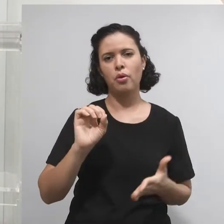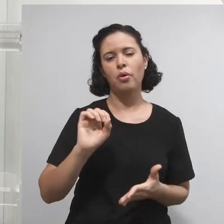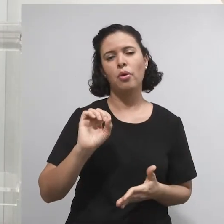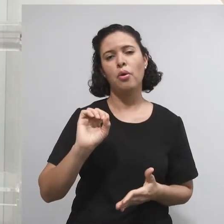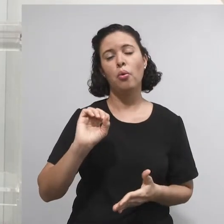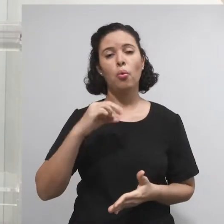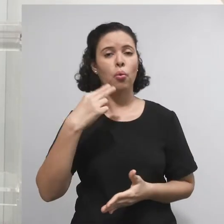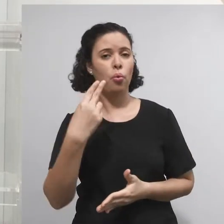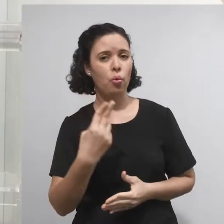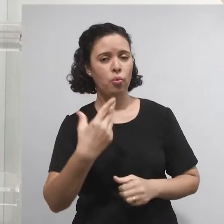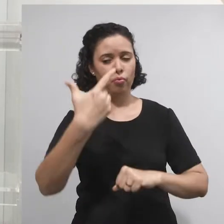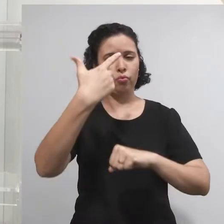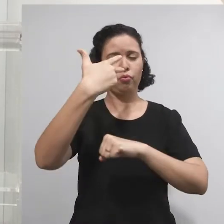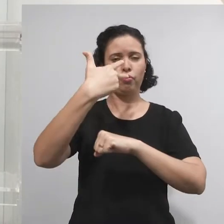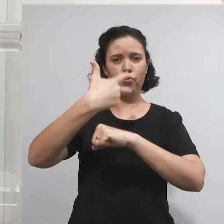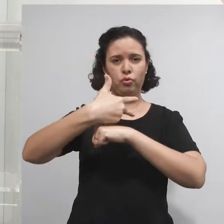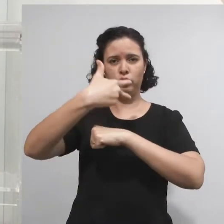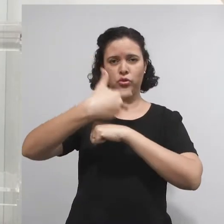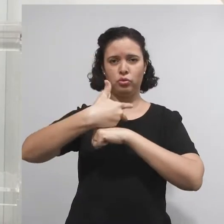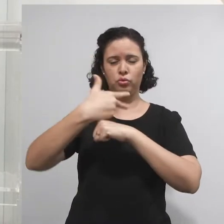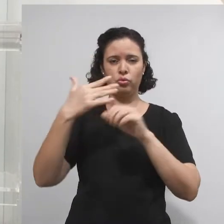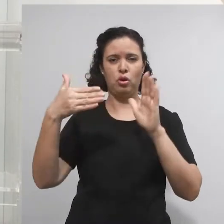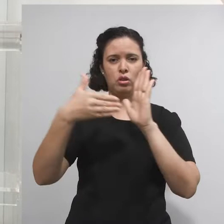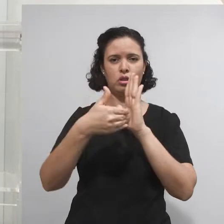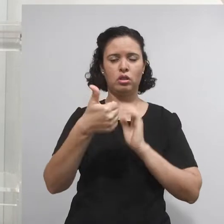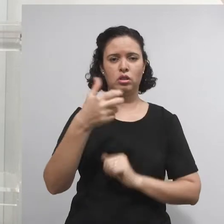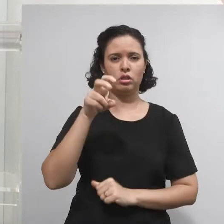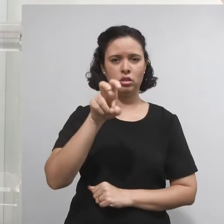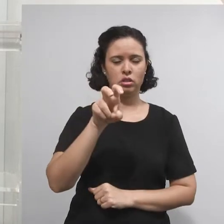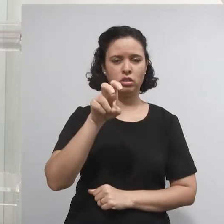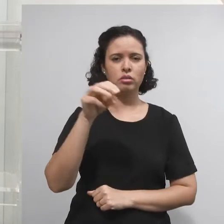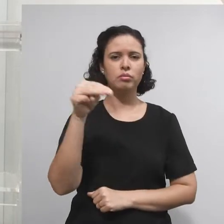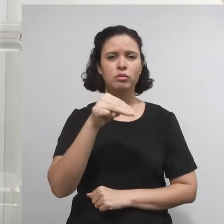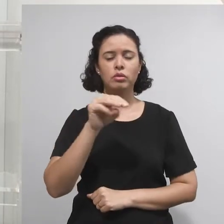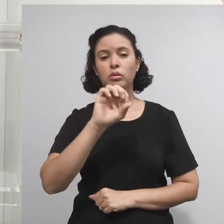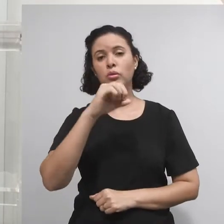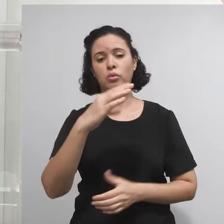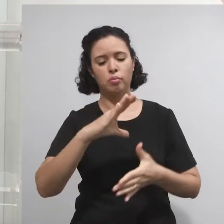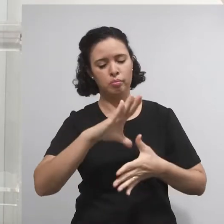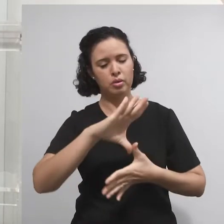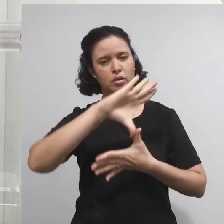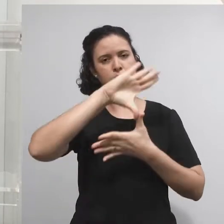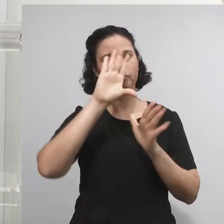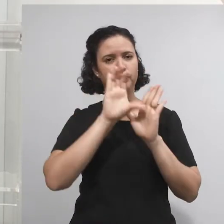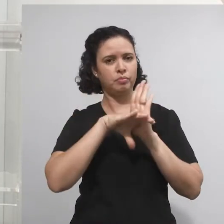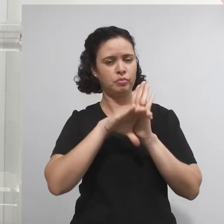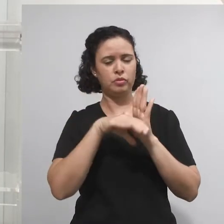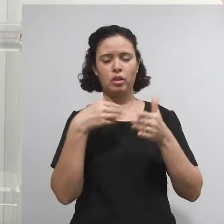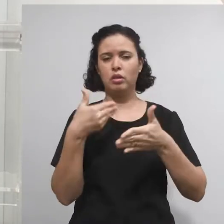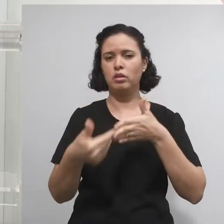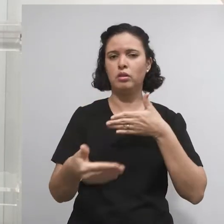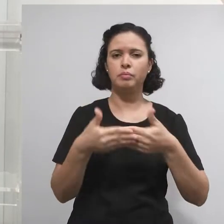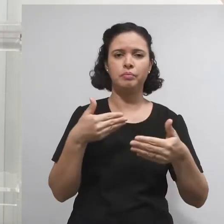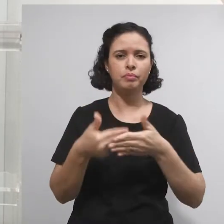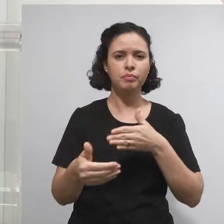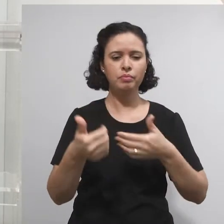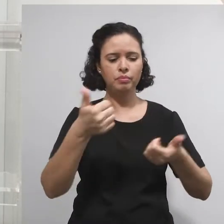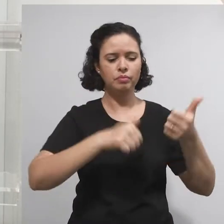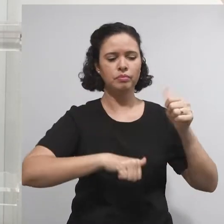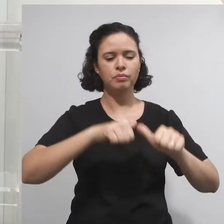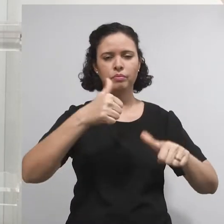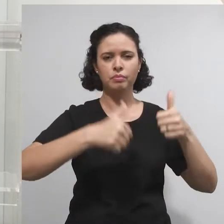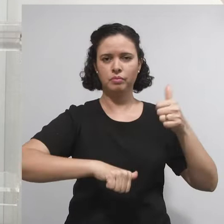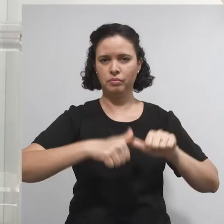um vídeo de até 15 minutos ou um mapa conceitual. Independente do que você escolher, essa